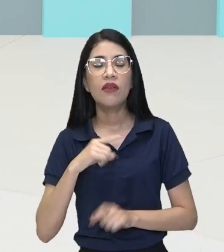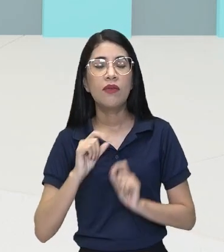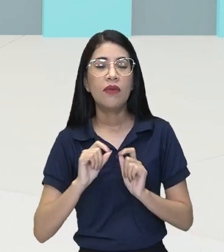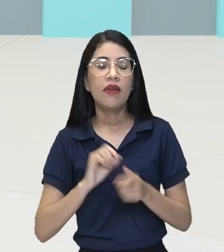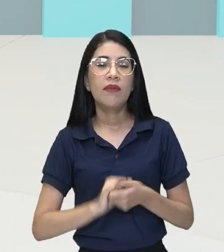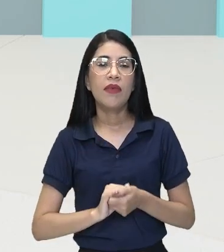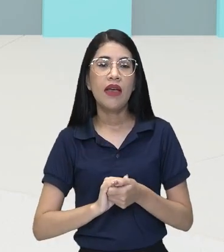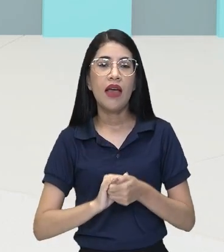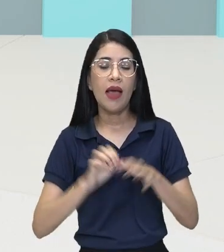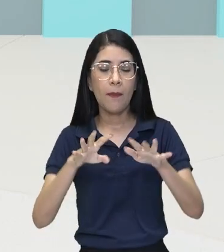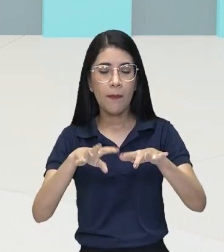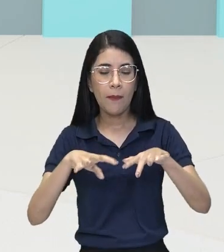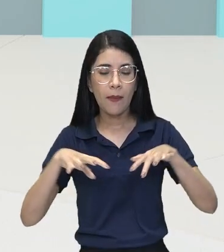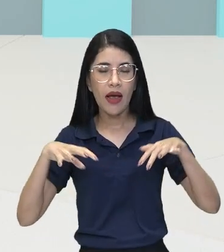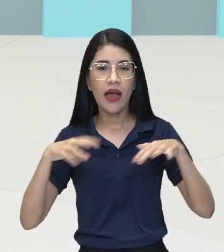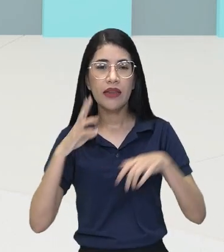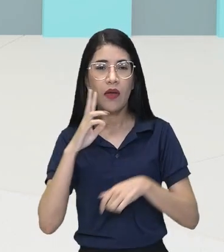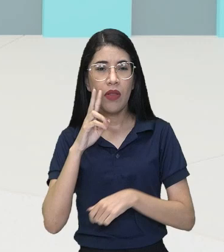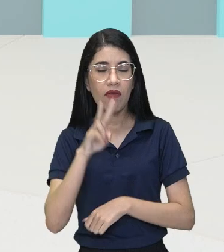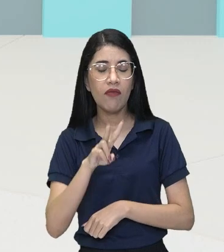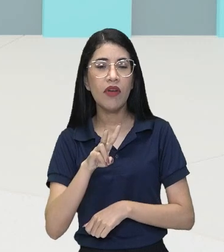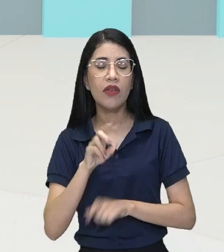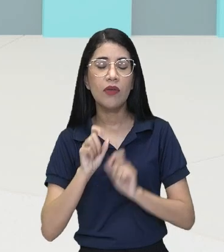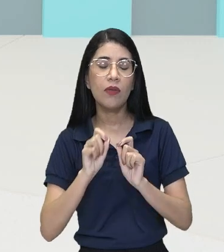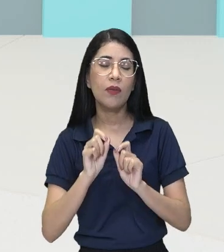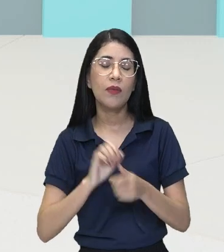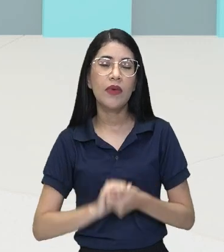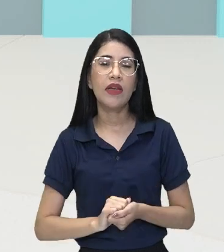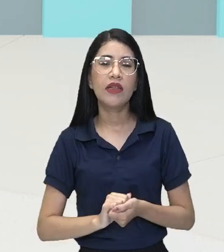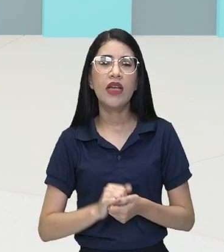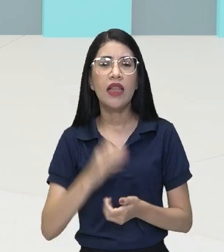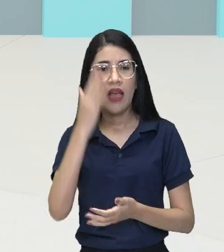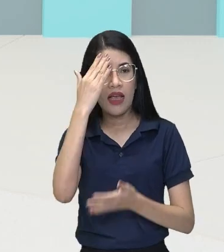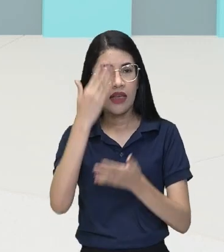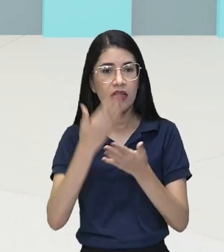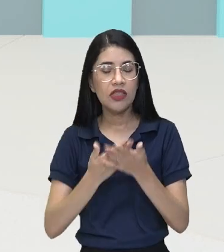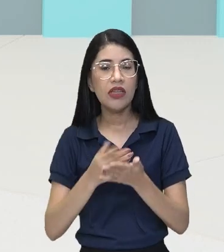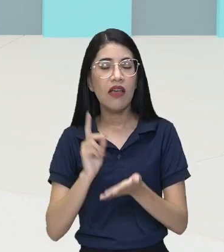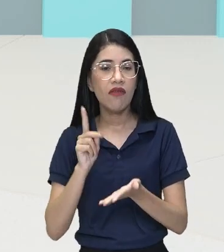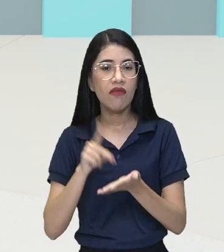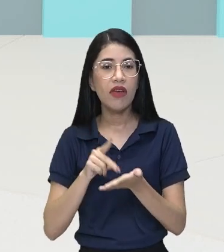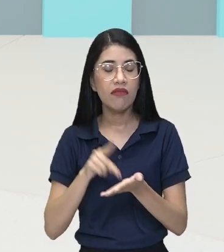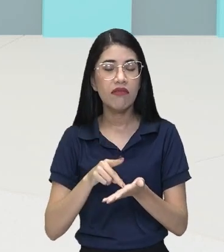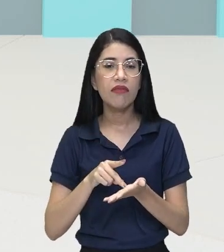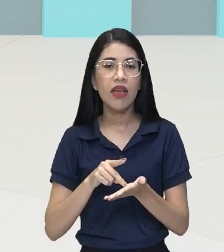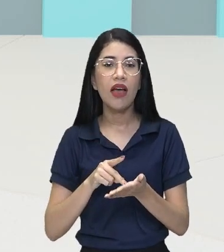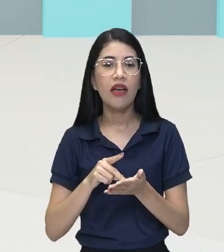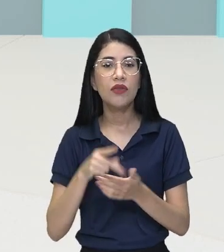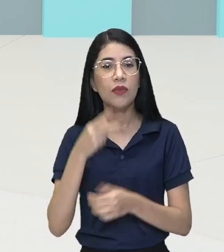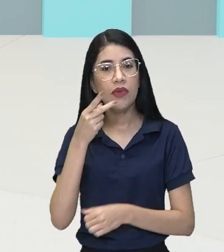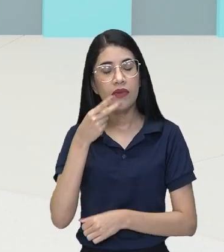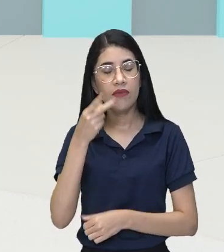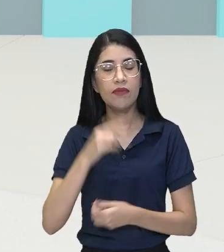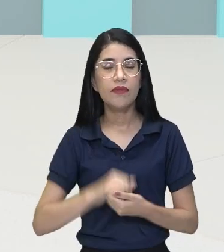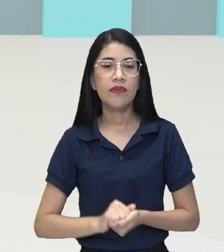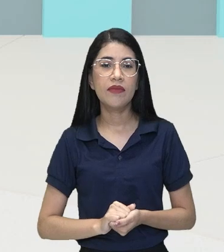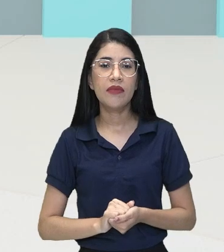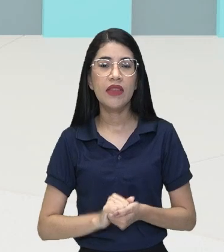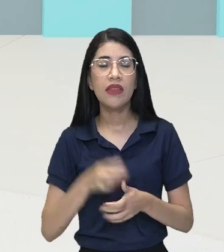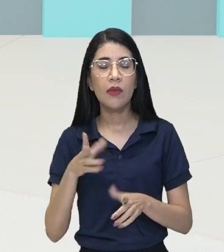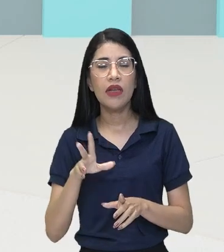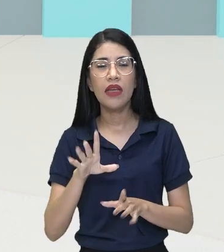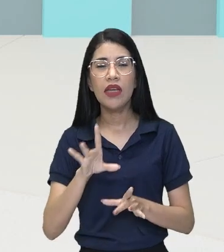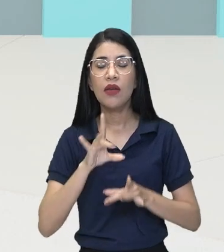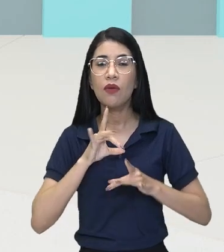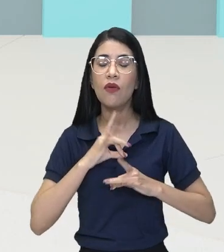plateia, a pessoa para quem ele está contando a mentira, acredite que ele está contando uma verdade. Então ele encarna um personagem,